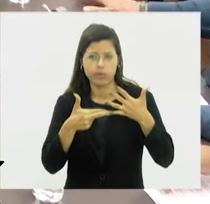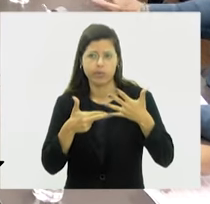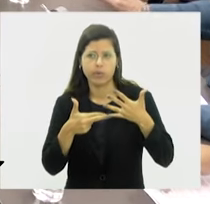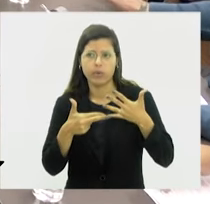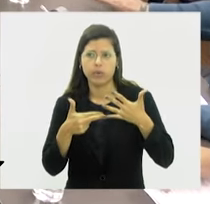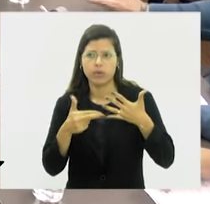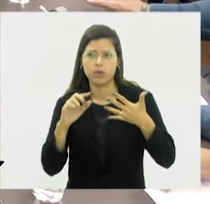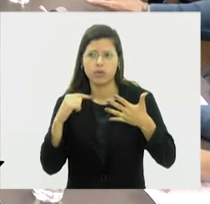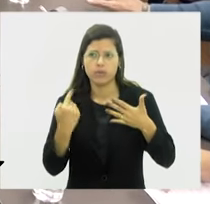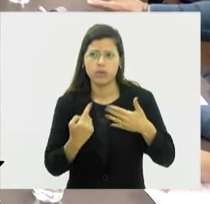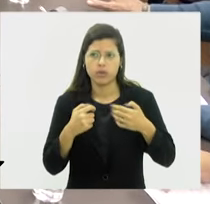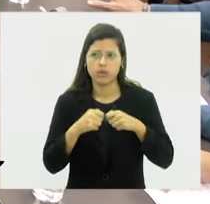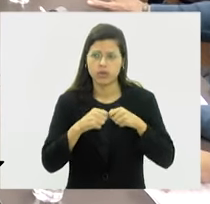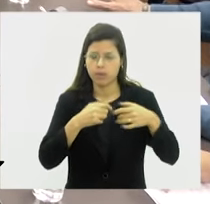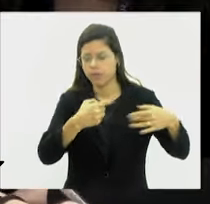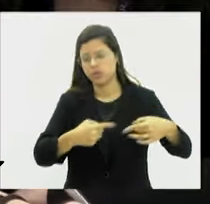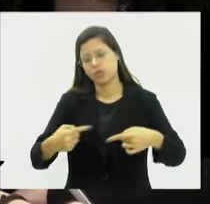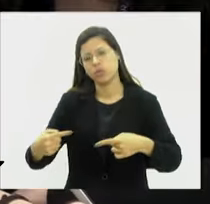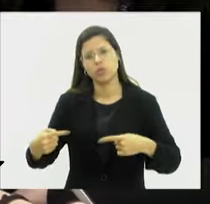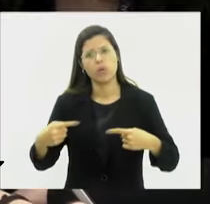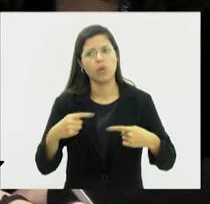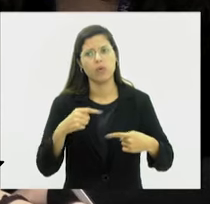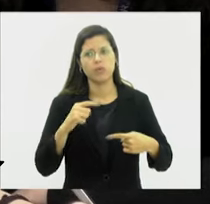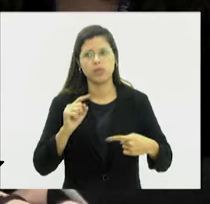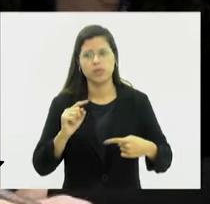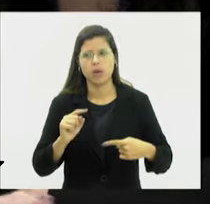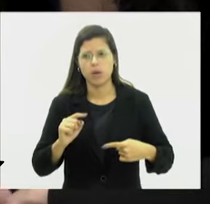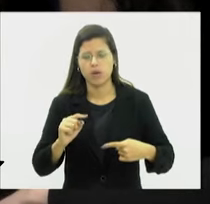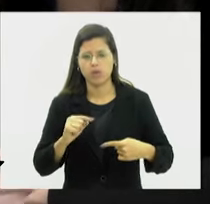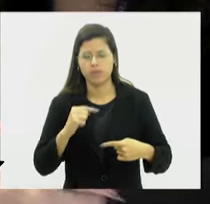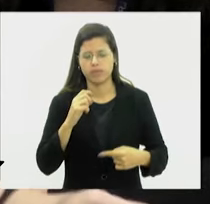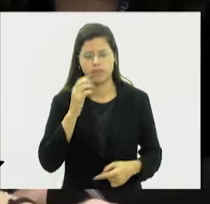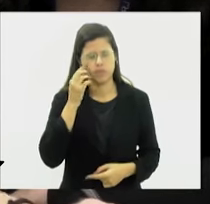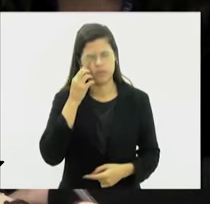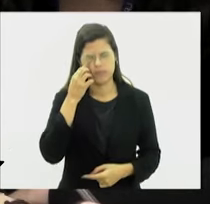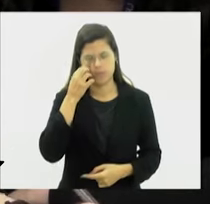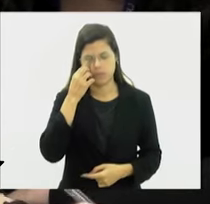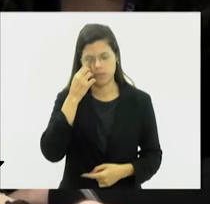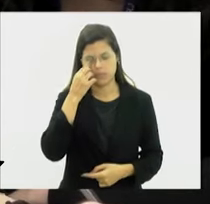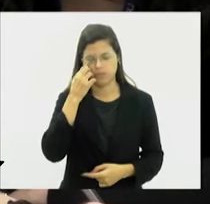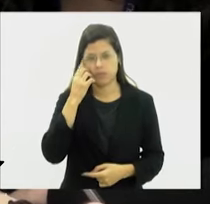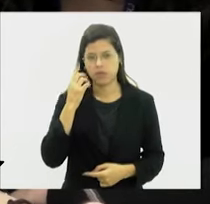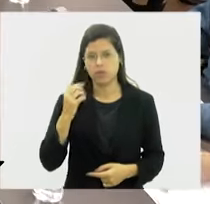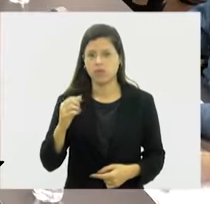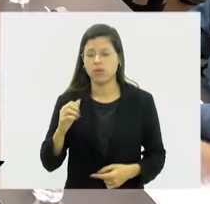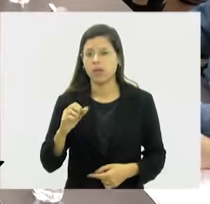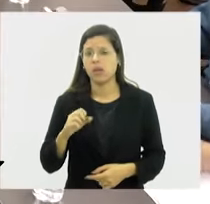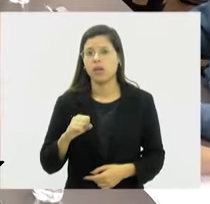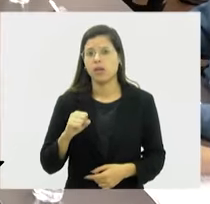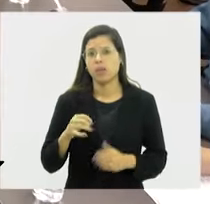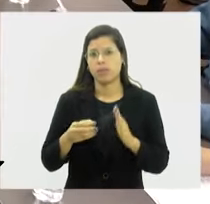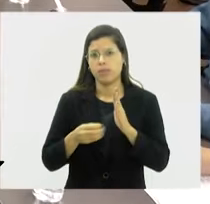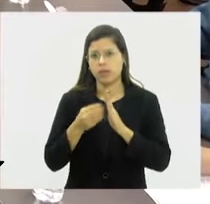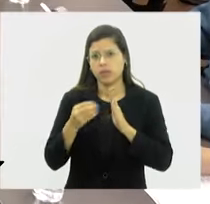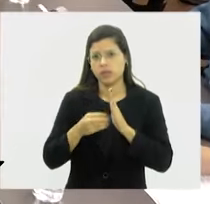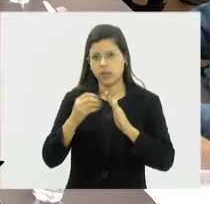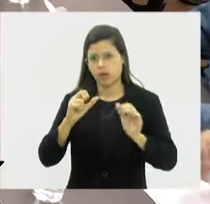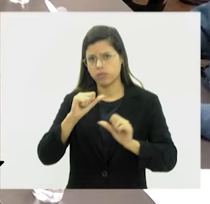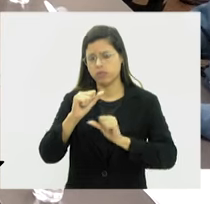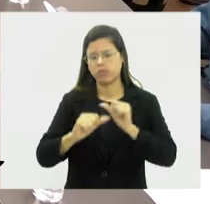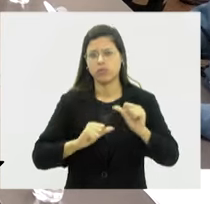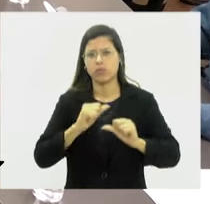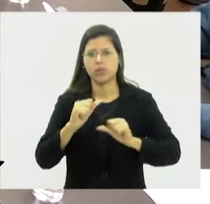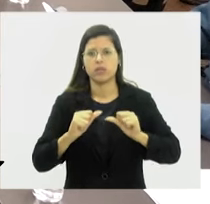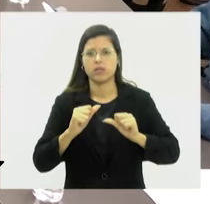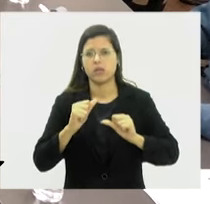incumbe de fazer a discussão, eventualmente fazer até, se for o caso, no parecer, as alterações conforme o deputado Luiz Paulo